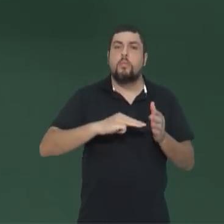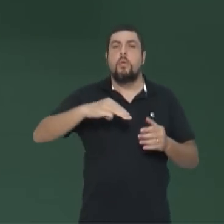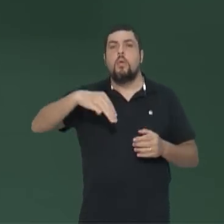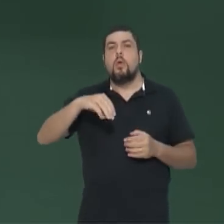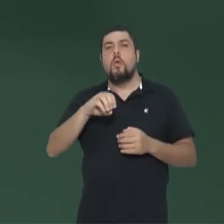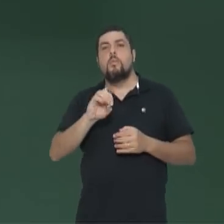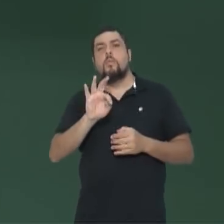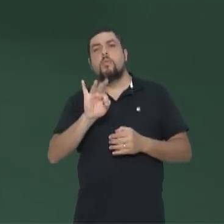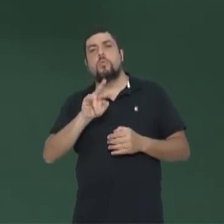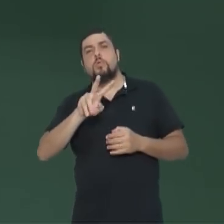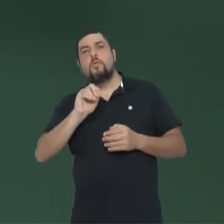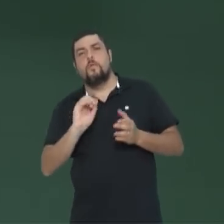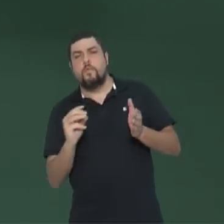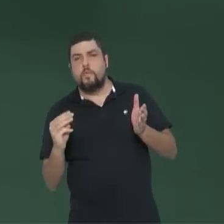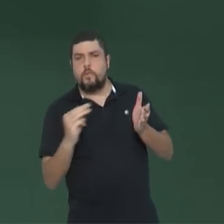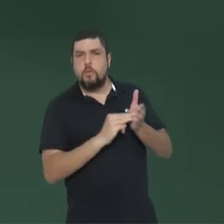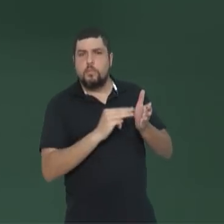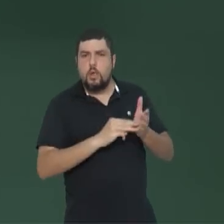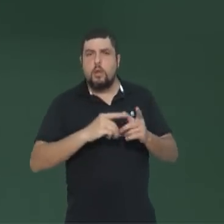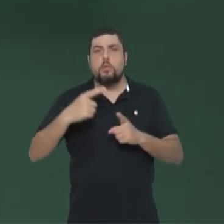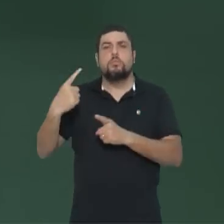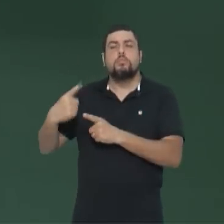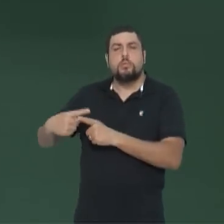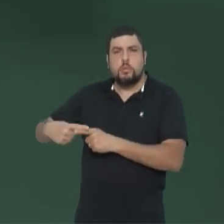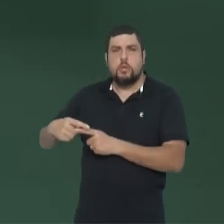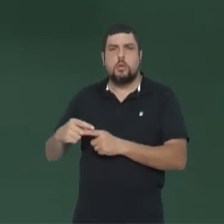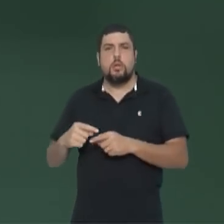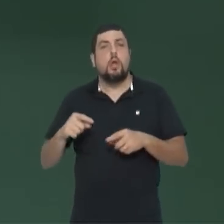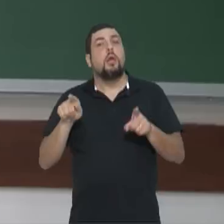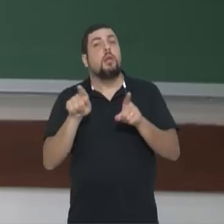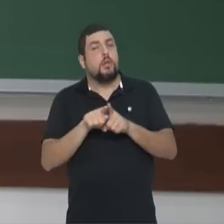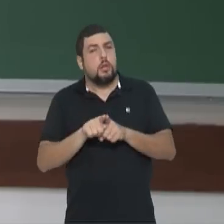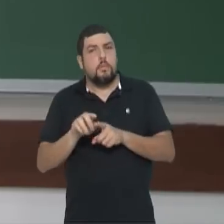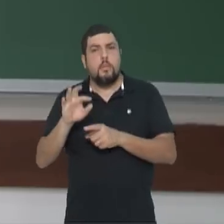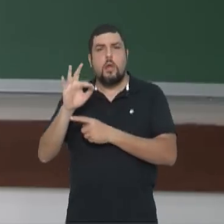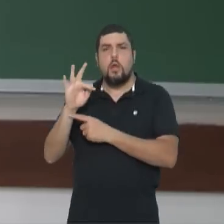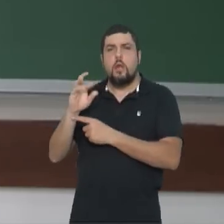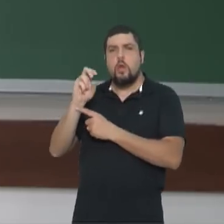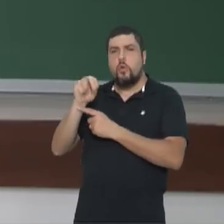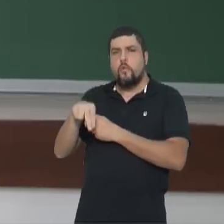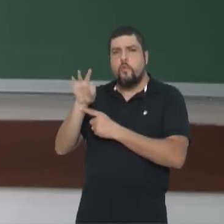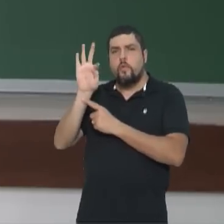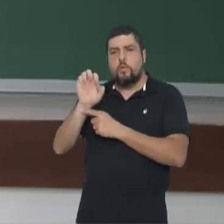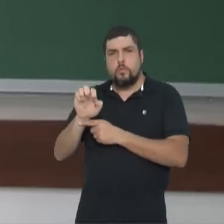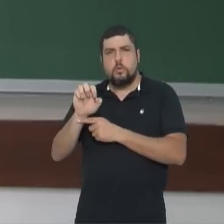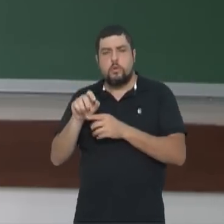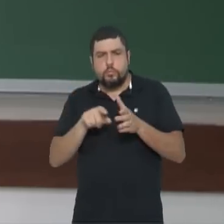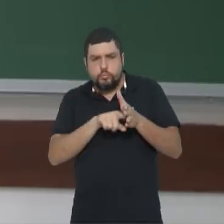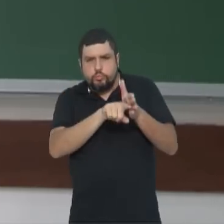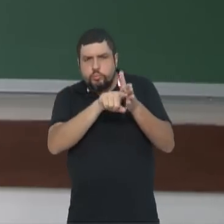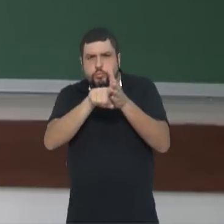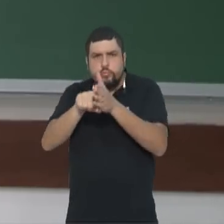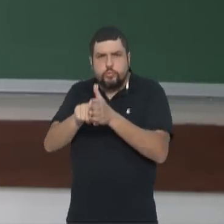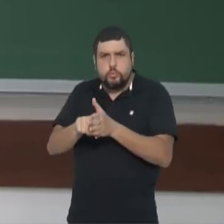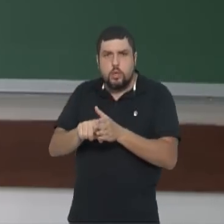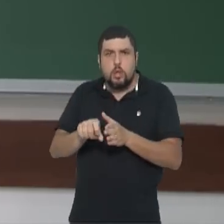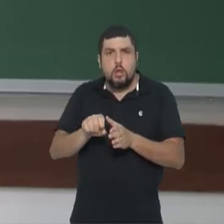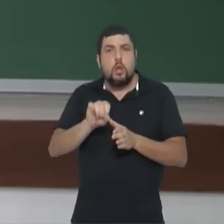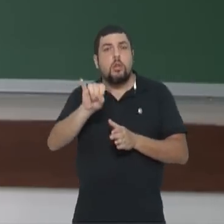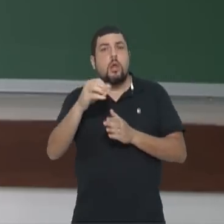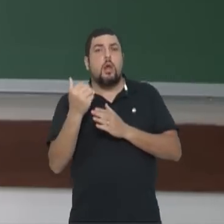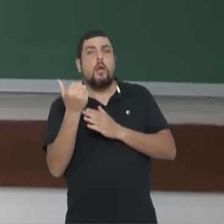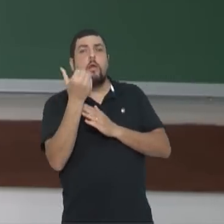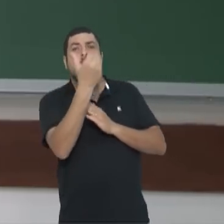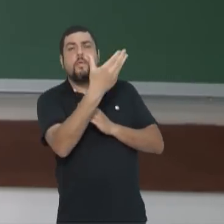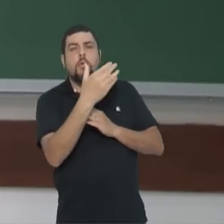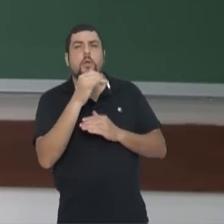que aquilo me traz, né? E as fontes da notícia, então quando é o caso de eu trazer lá argumentos externos, quando